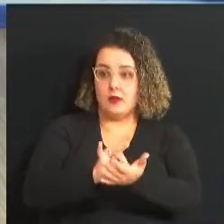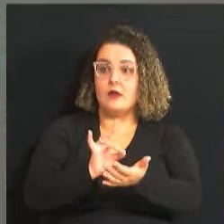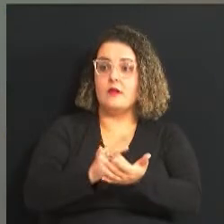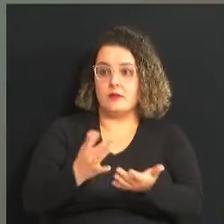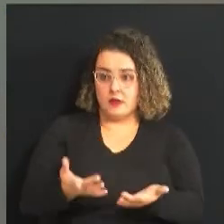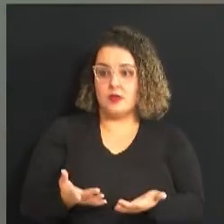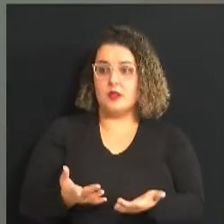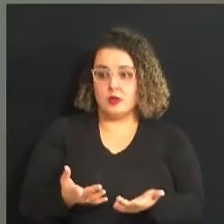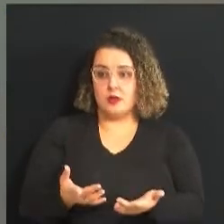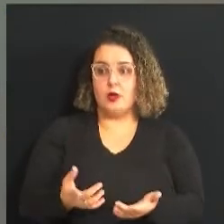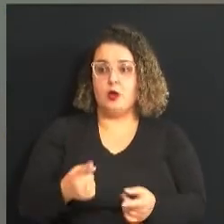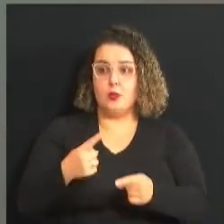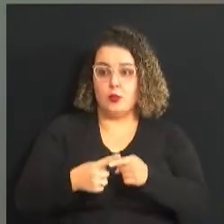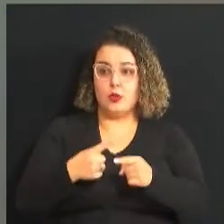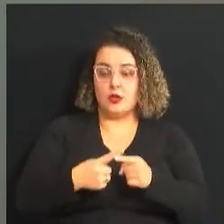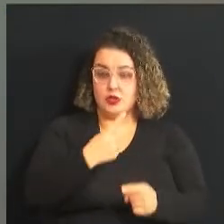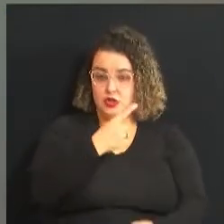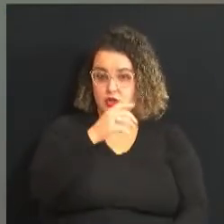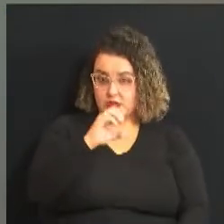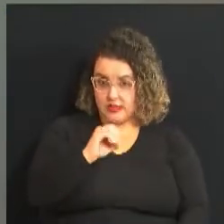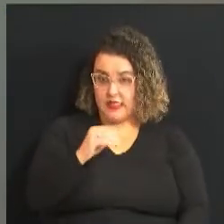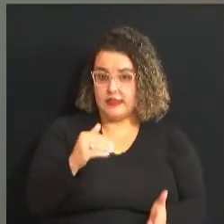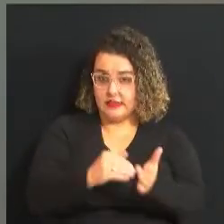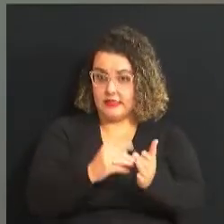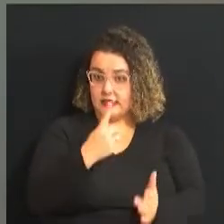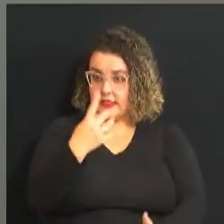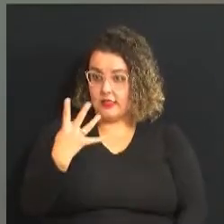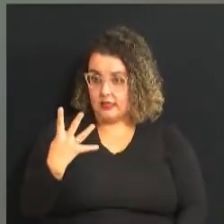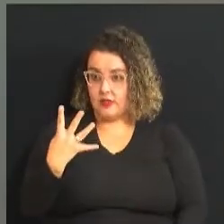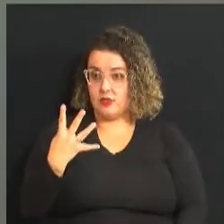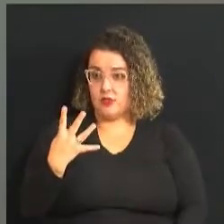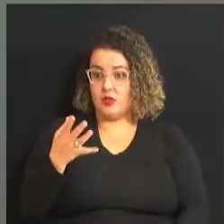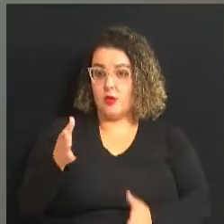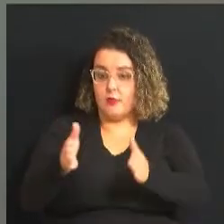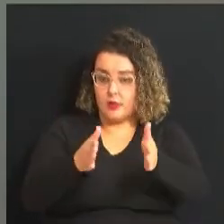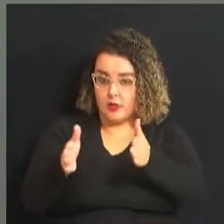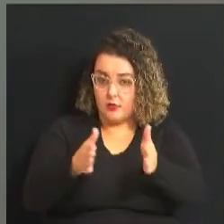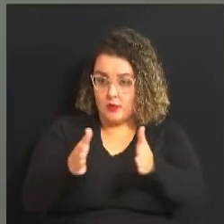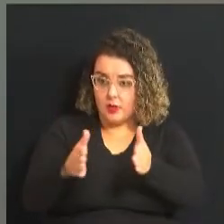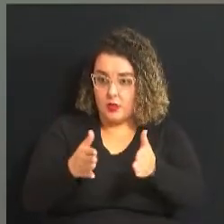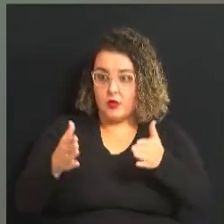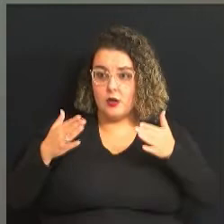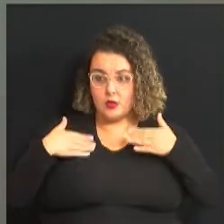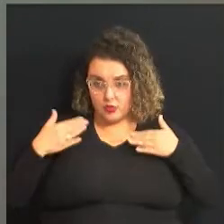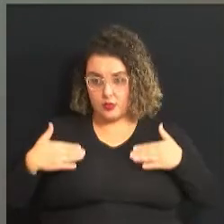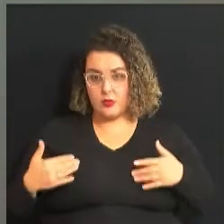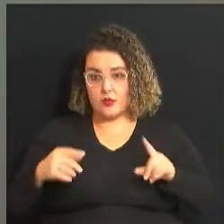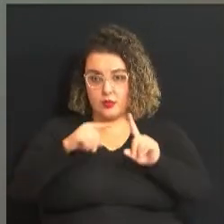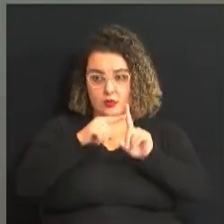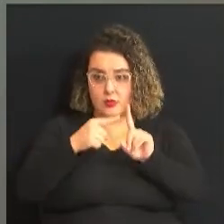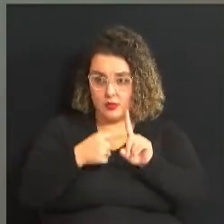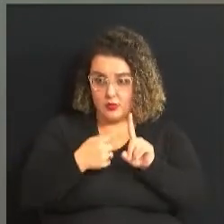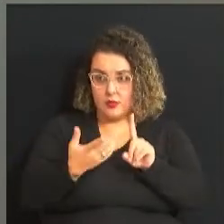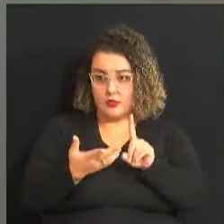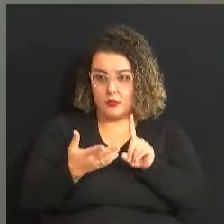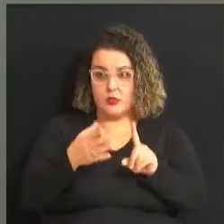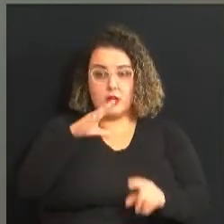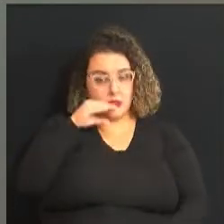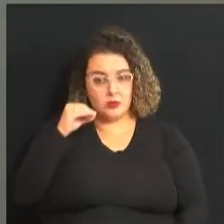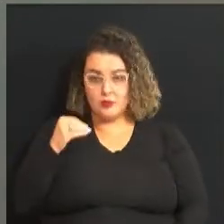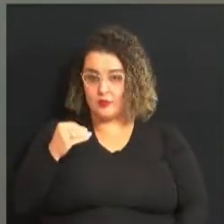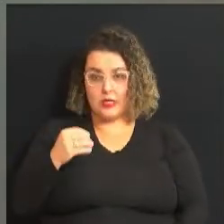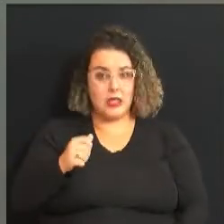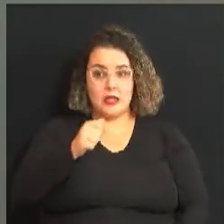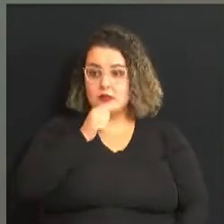Essa é a verdade, porque de 10 a 14 anos é esse período em que realmente o corpo da gestante não está, o corpo da adolescente ainda não